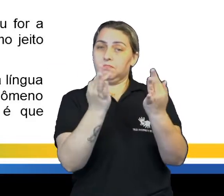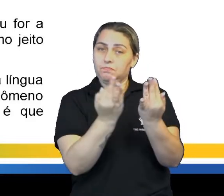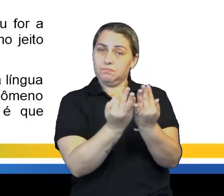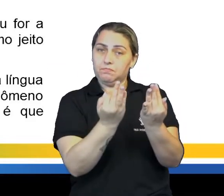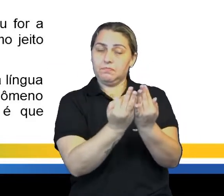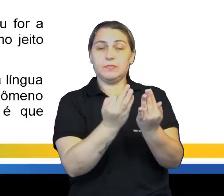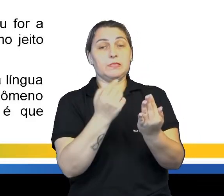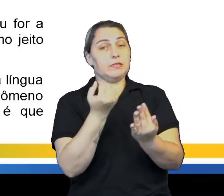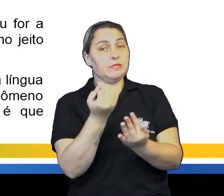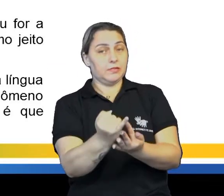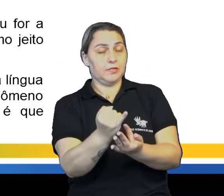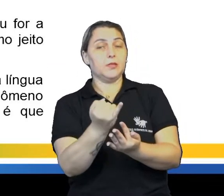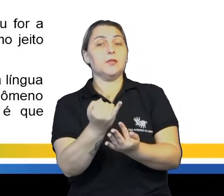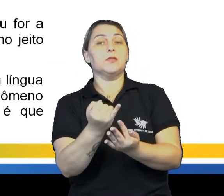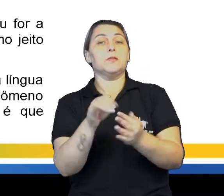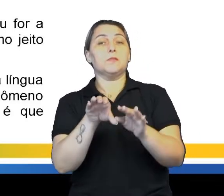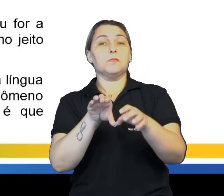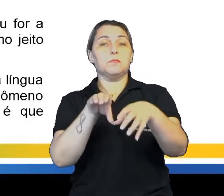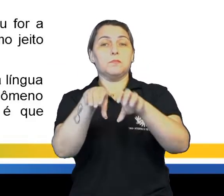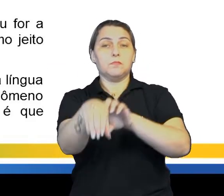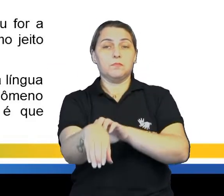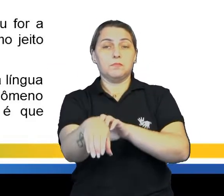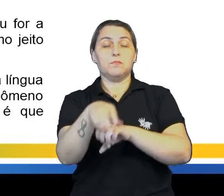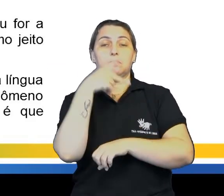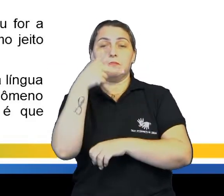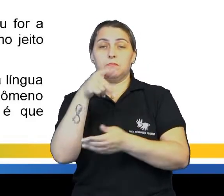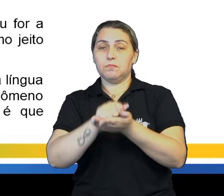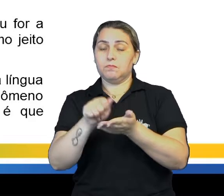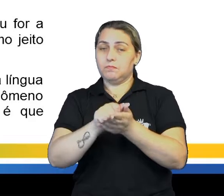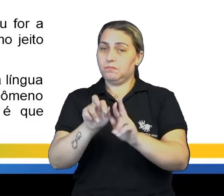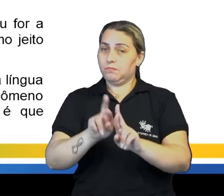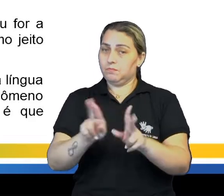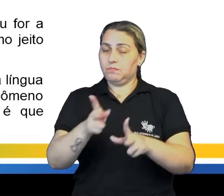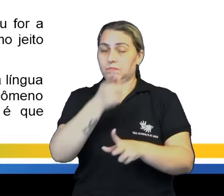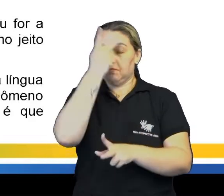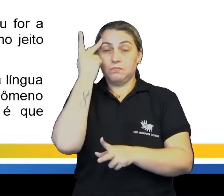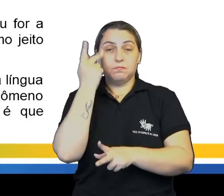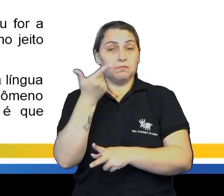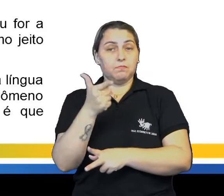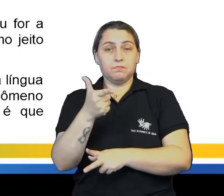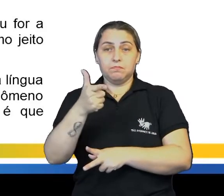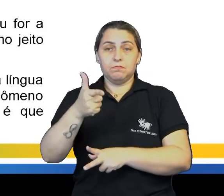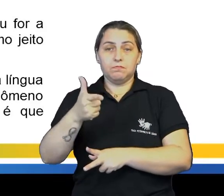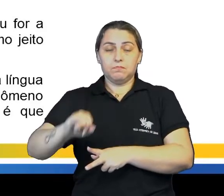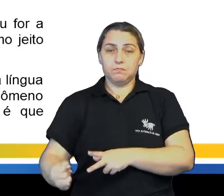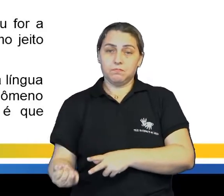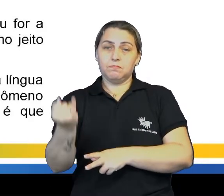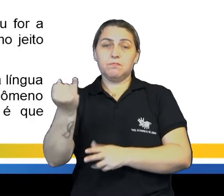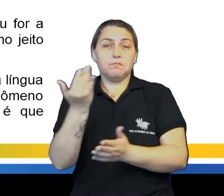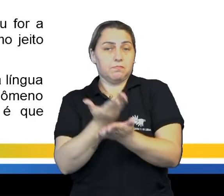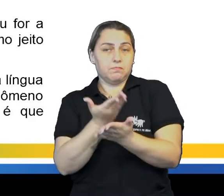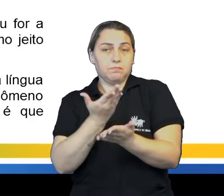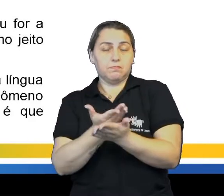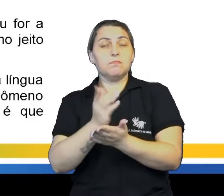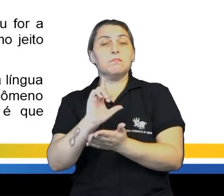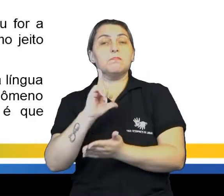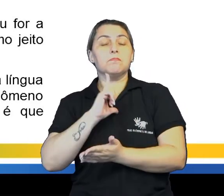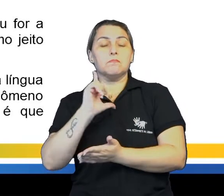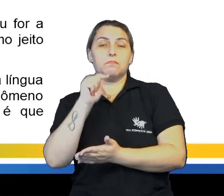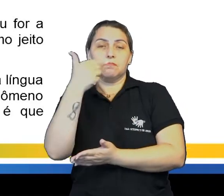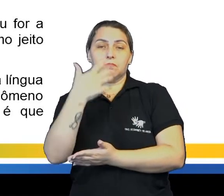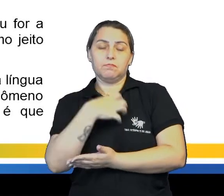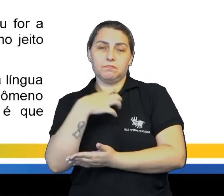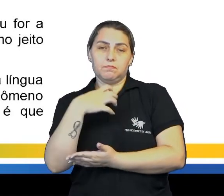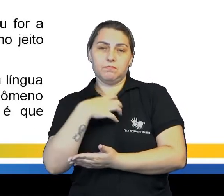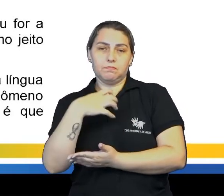pessoa é escolarizada, ela fala ou escreve diferente, daquela que não teve oportunidade. Temos outra forma, que é